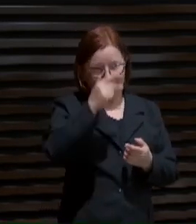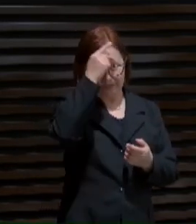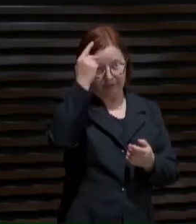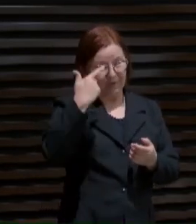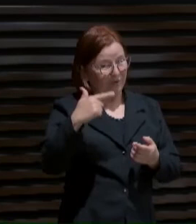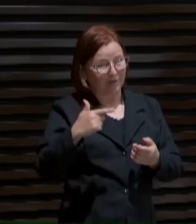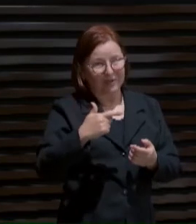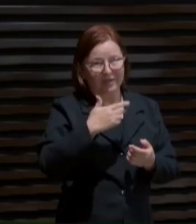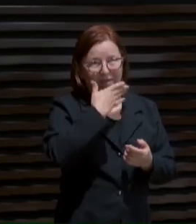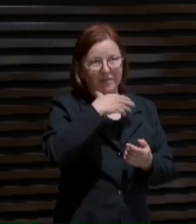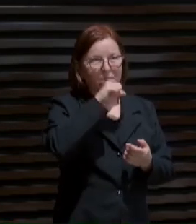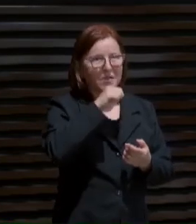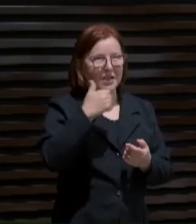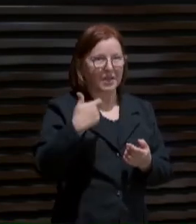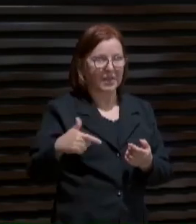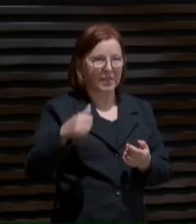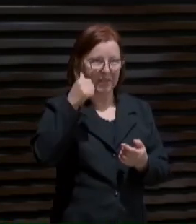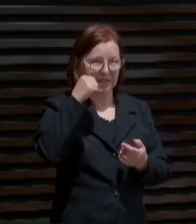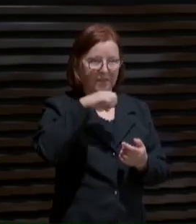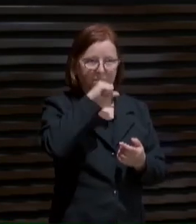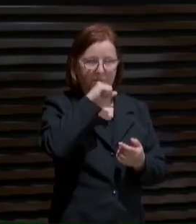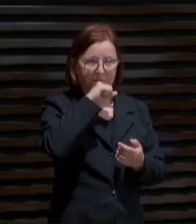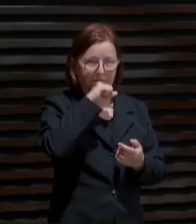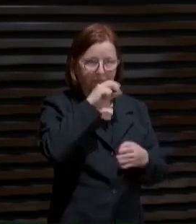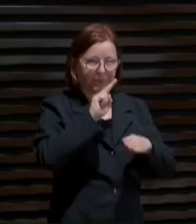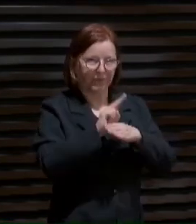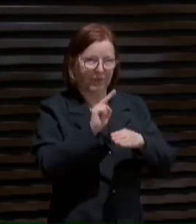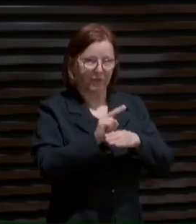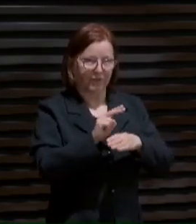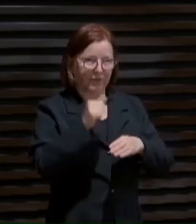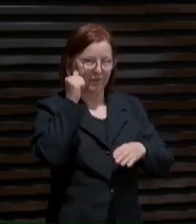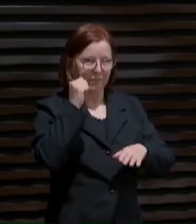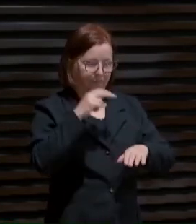pleiteia a causa das viúvas e